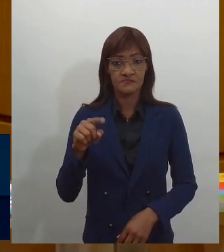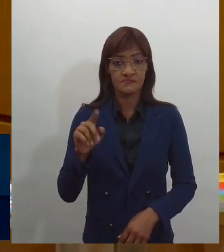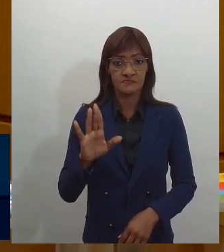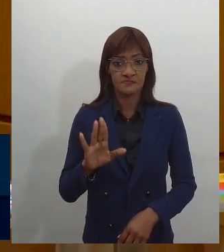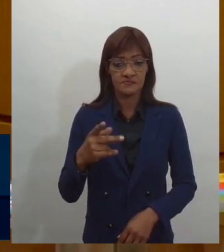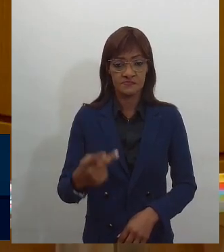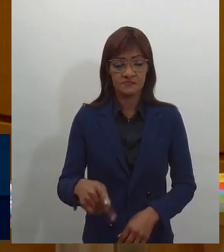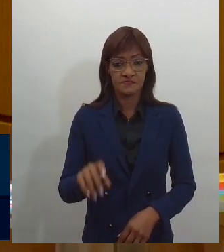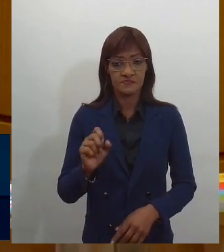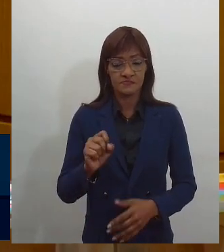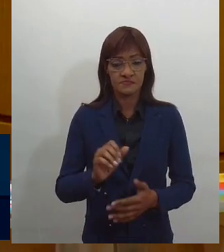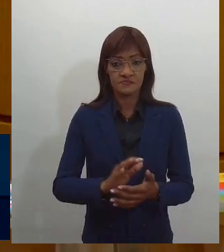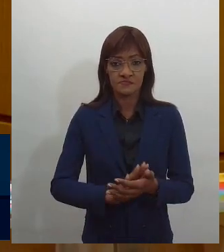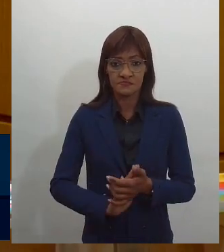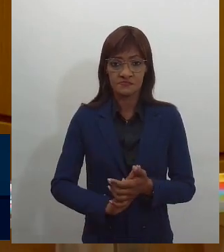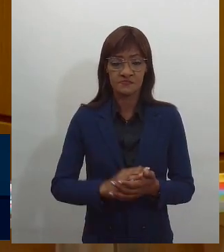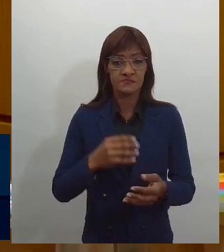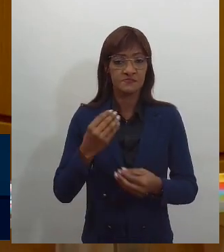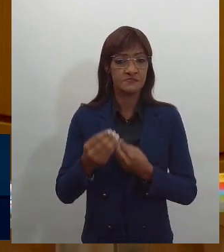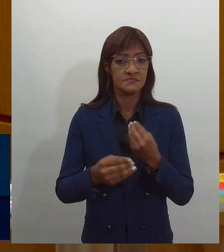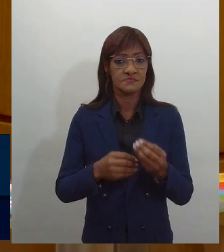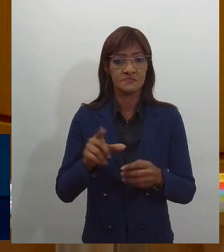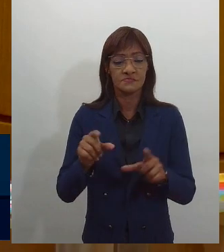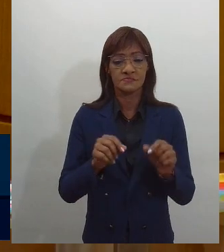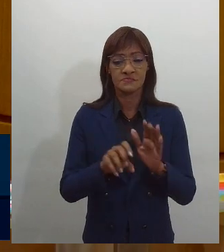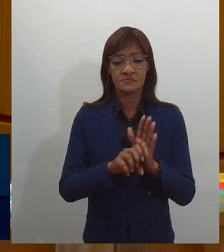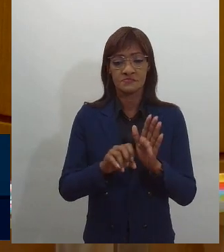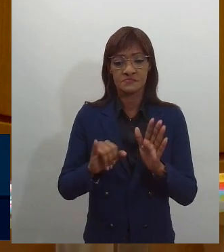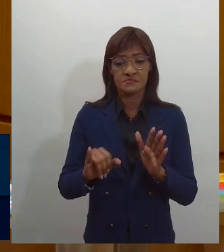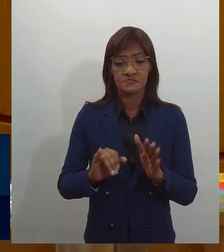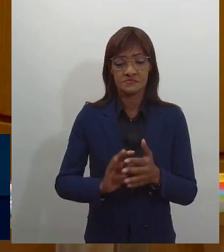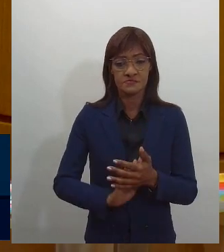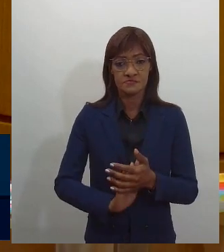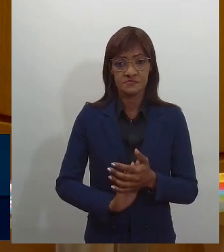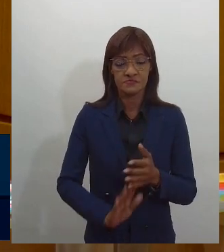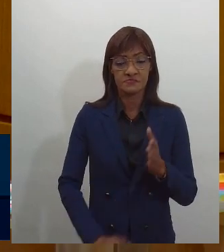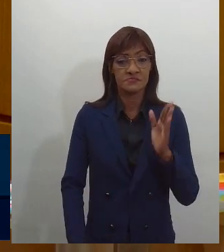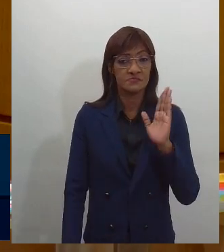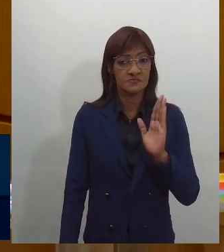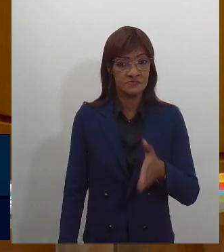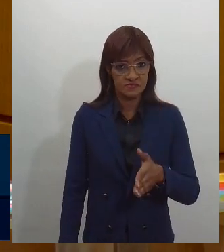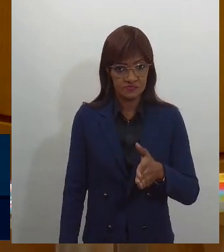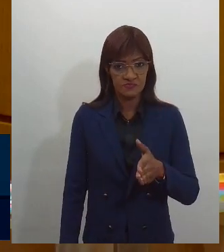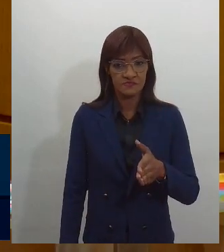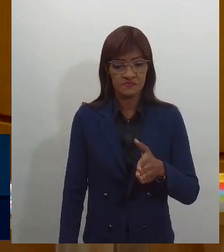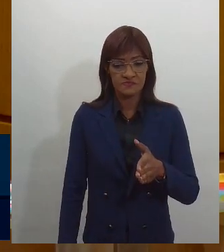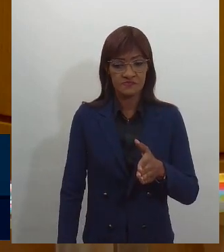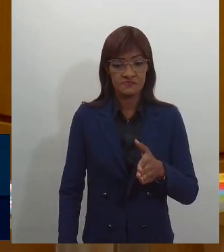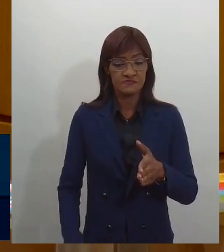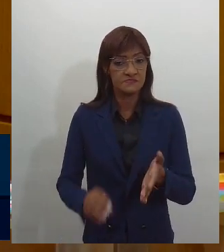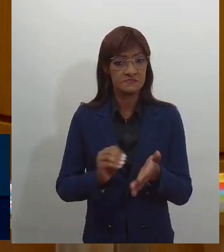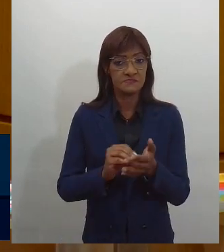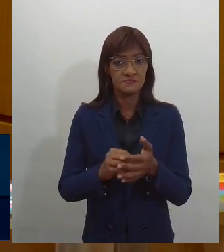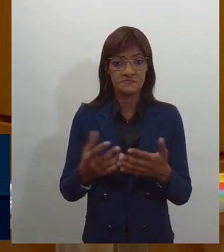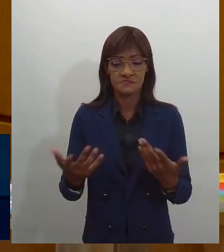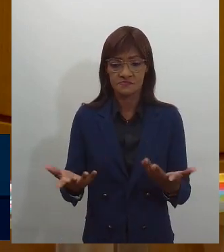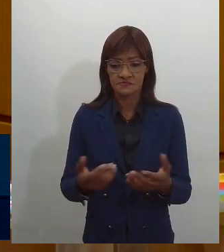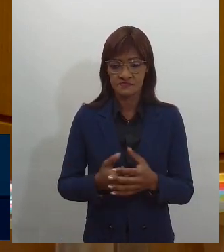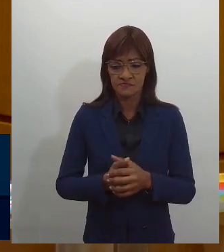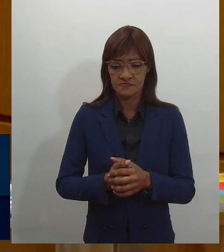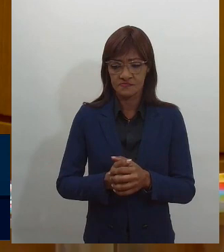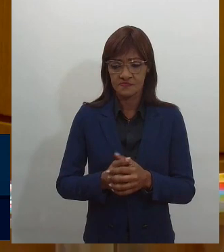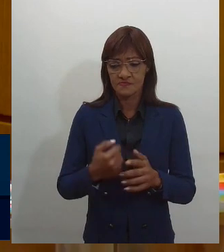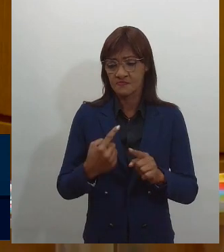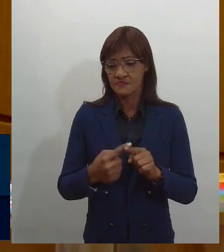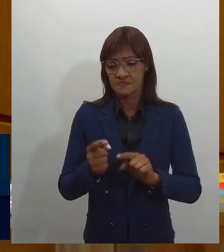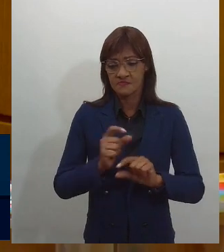seleção através do edital já foi muito excludente, porque considerando que muitos das mestras e